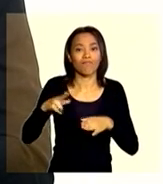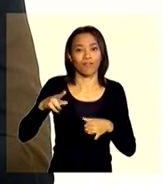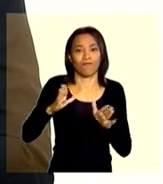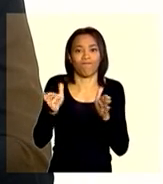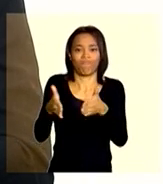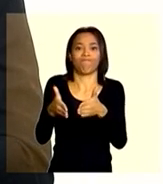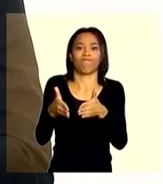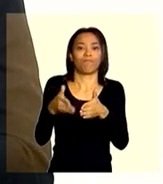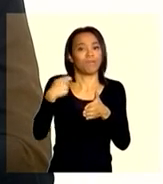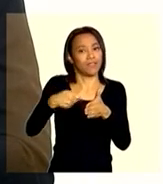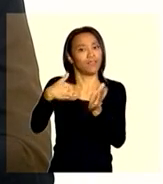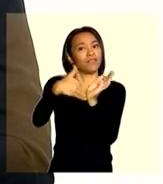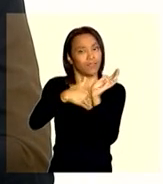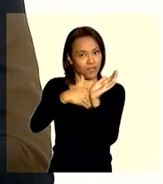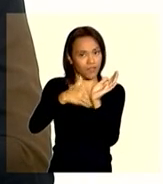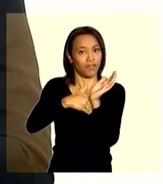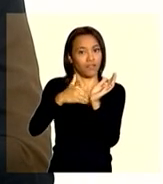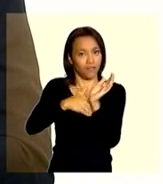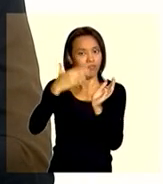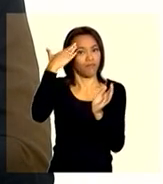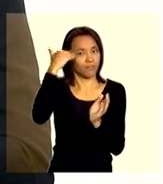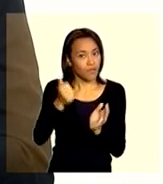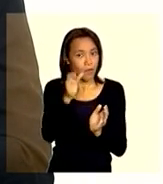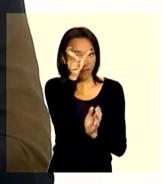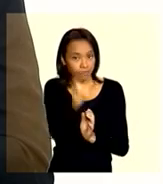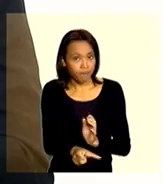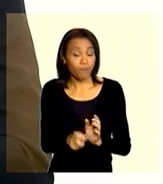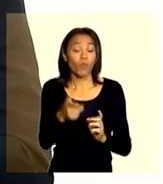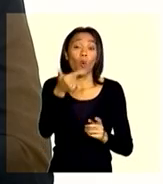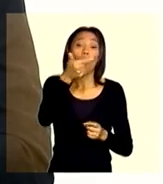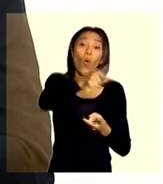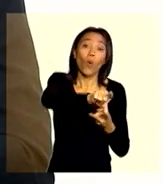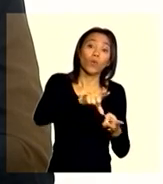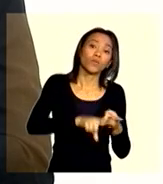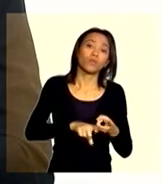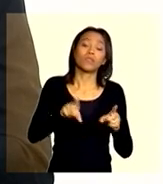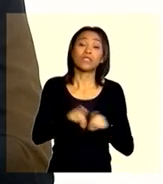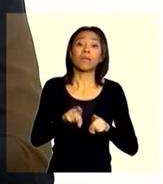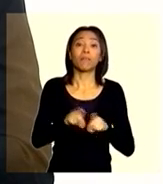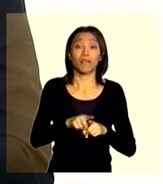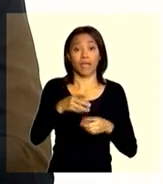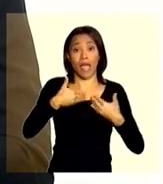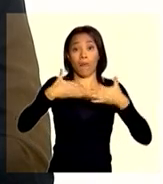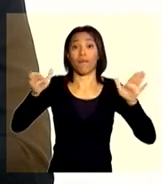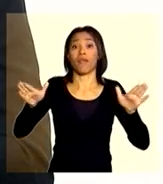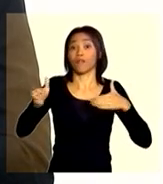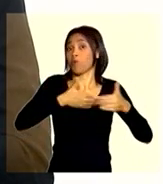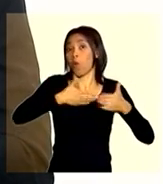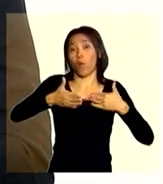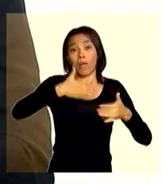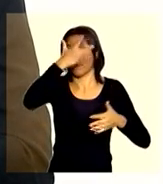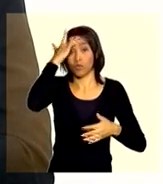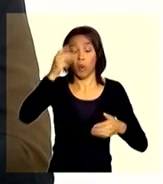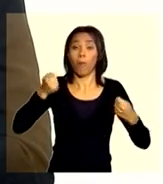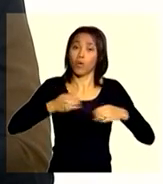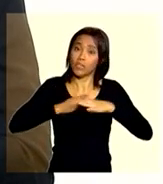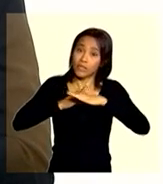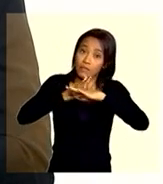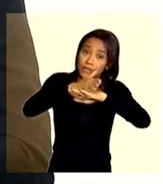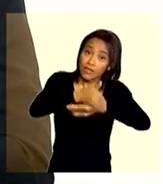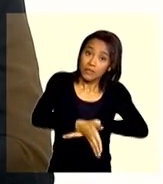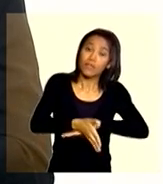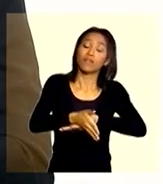um usuário e senha de autenticação uma outra forma é o acesso público ao CAD suas qualquer Cidadão pode acessar o CAD suas